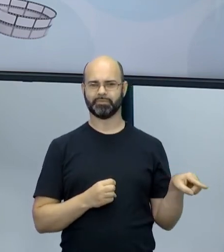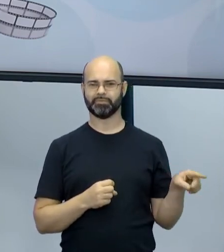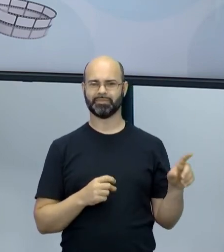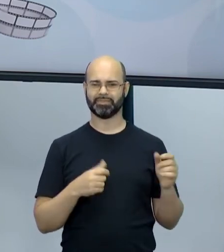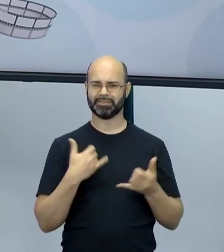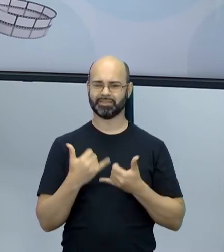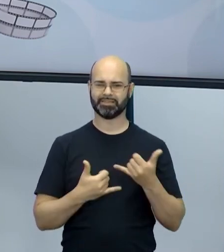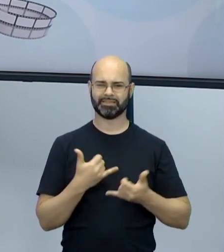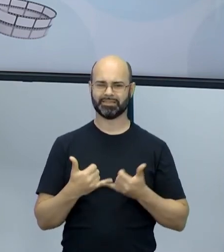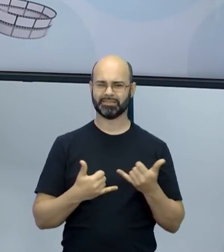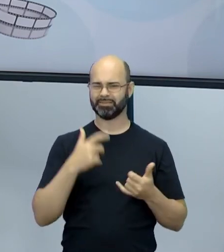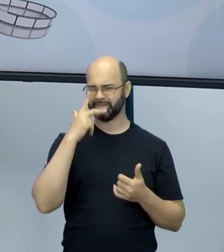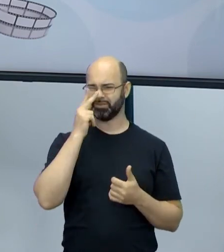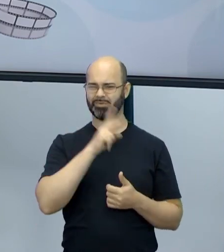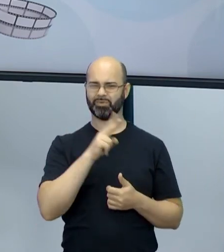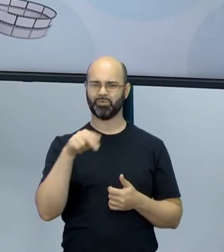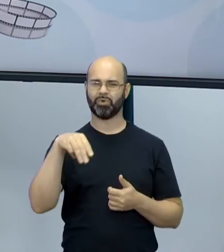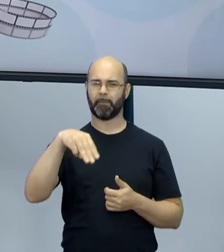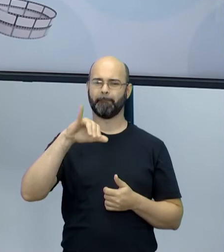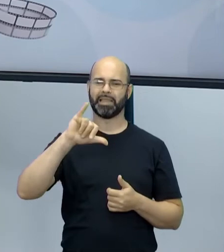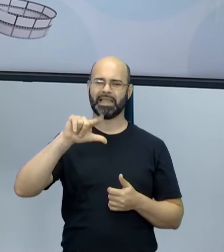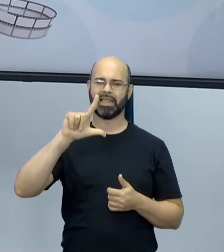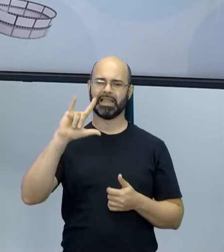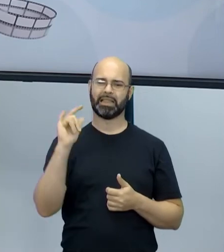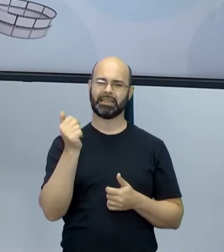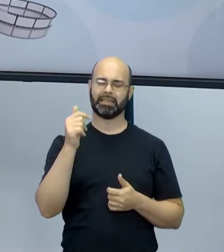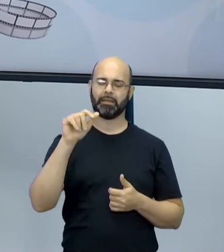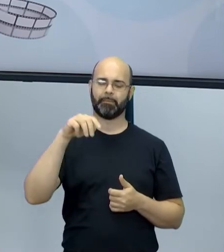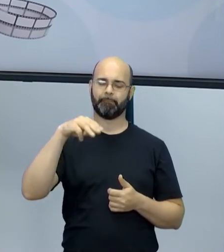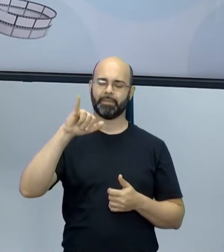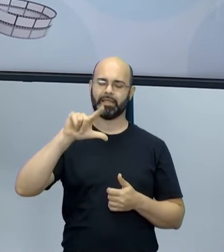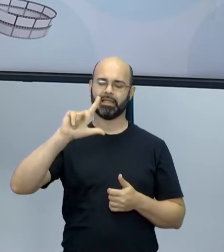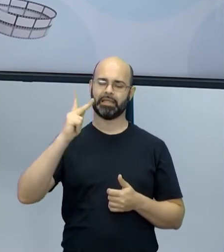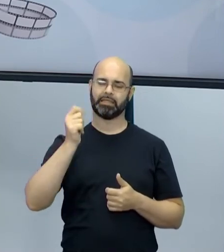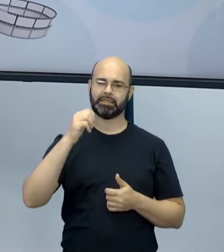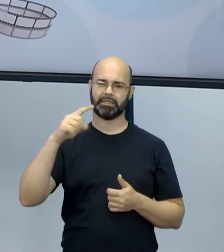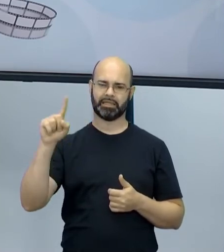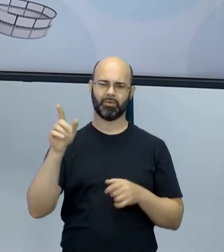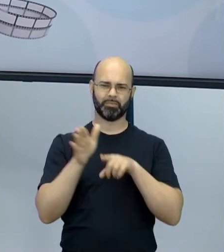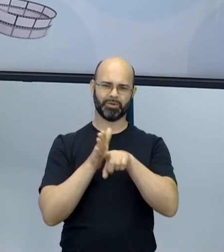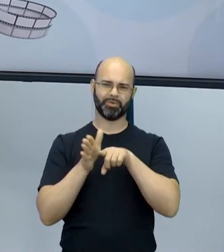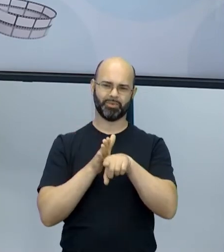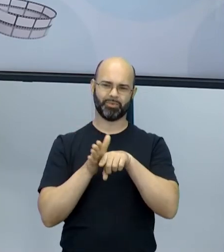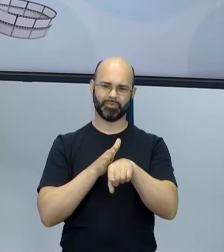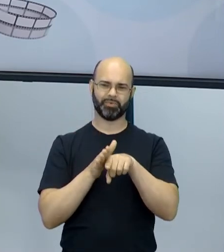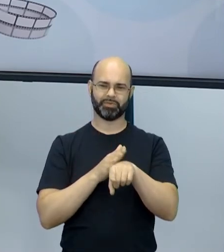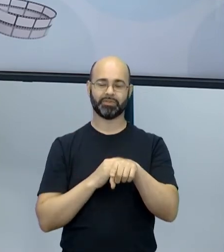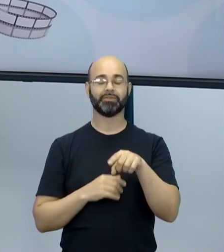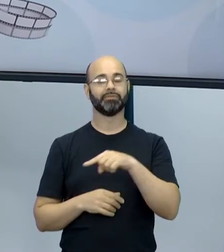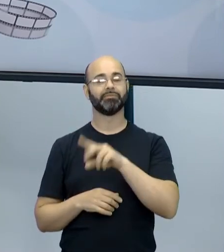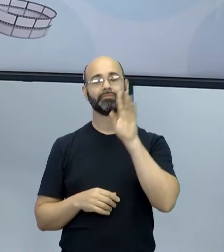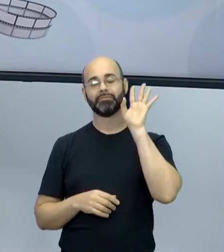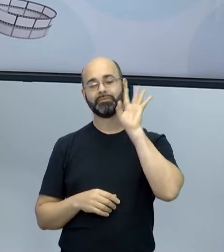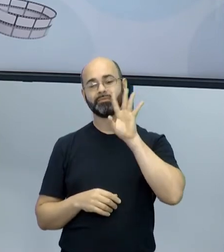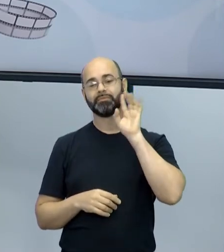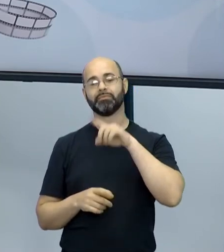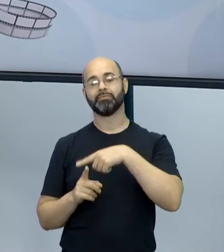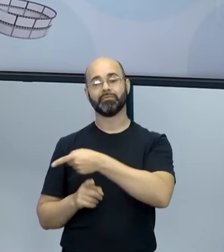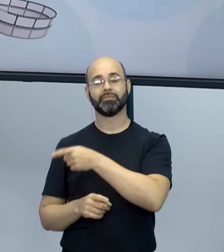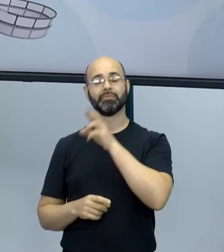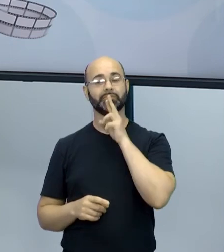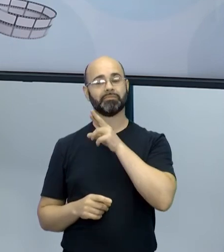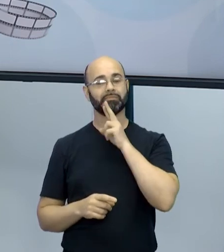jogo lá, tipo Show do Milhão. Tal. Acho que Quem Quer Ser um Milionário tem no Brasil agora também. E é legal que o caminho dele para responder